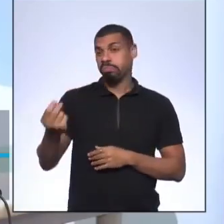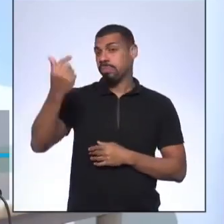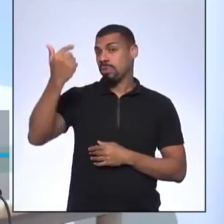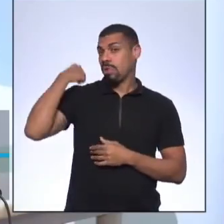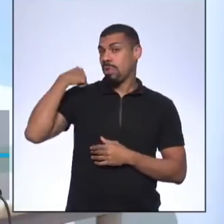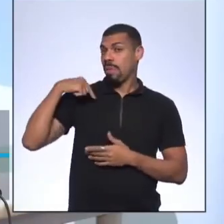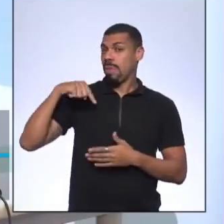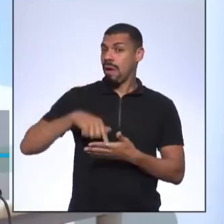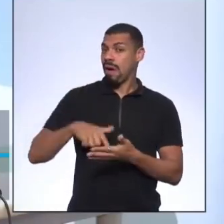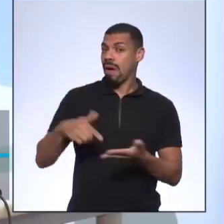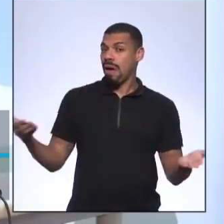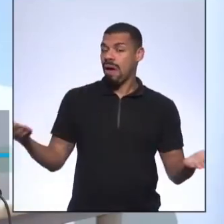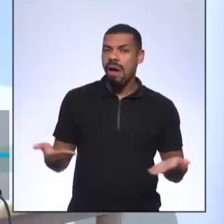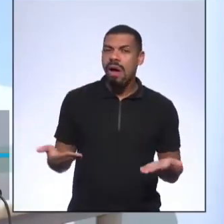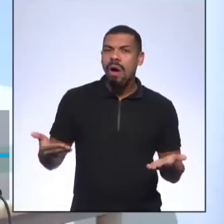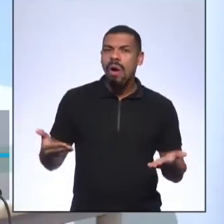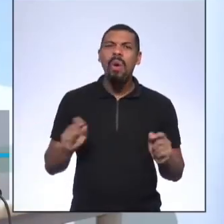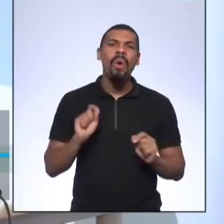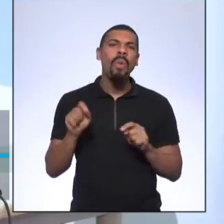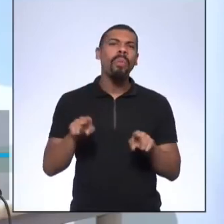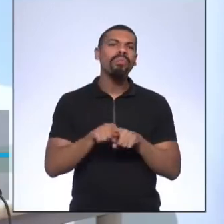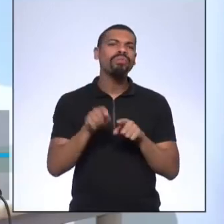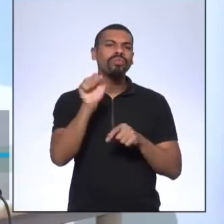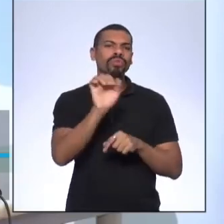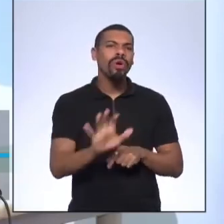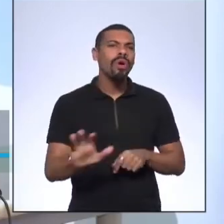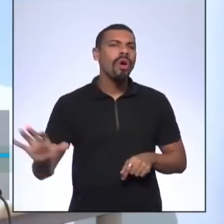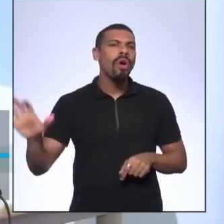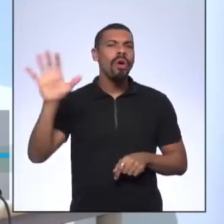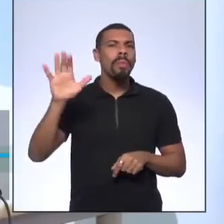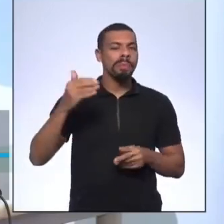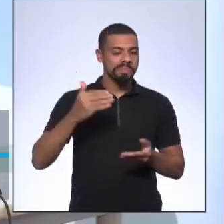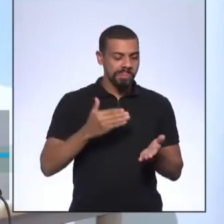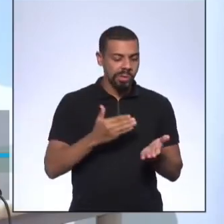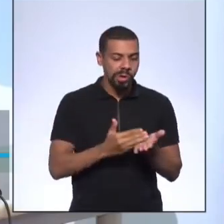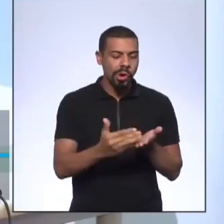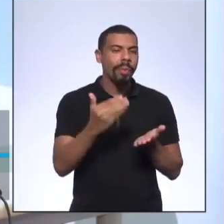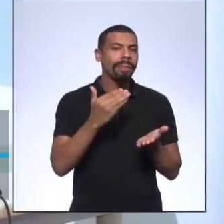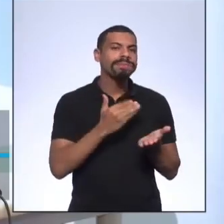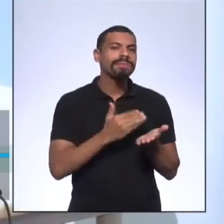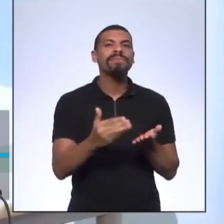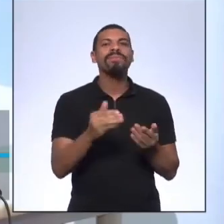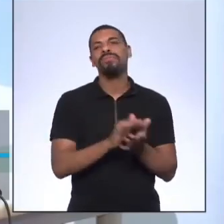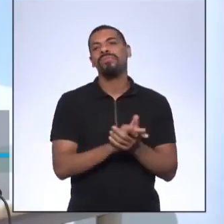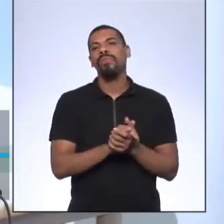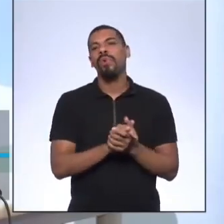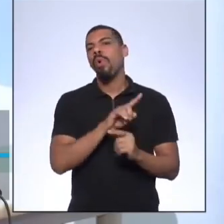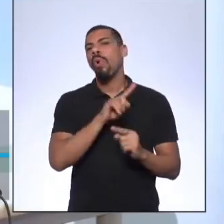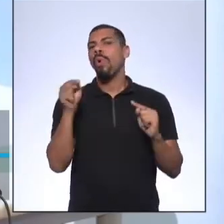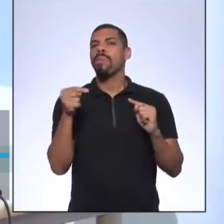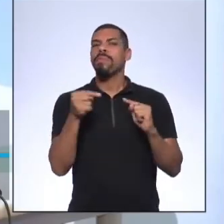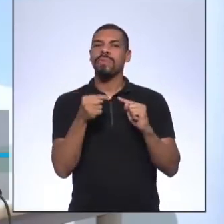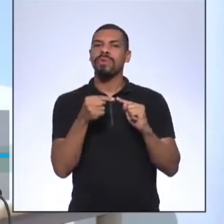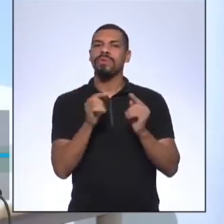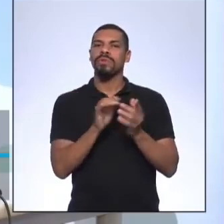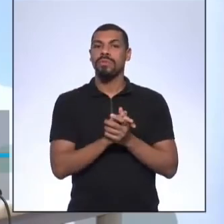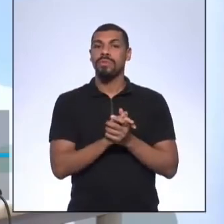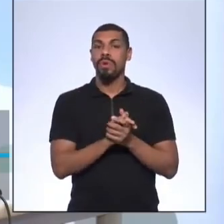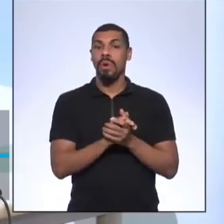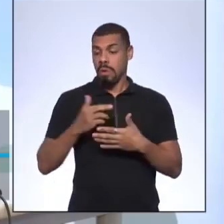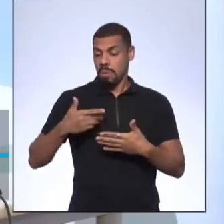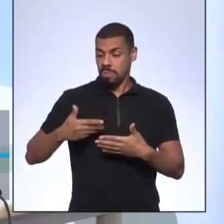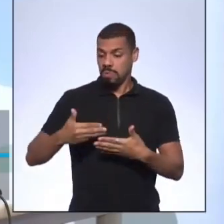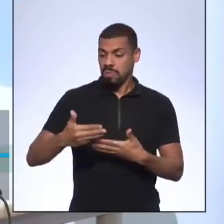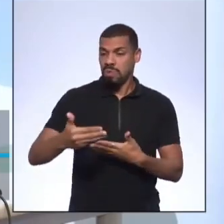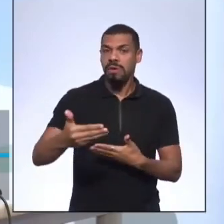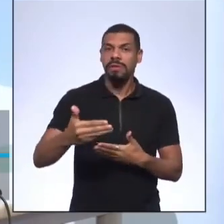nesse momento onde as potências europeias começam a buscar rotas comerciais ao longo